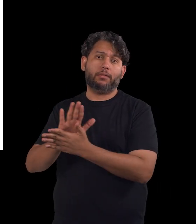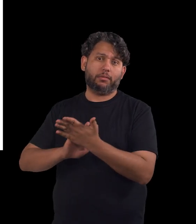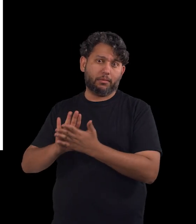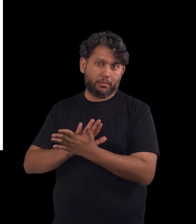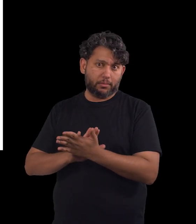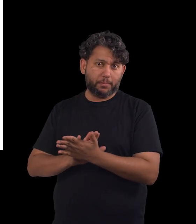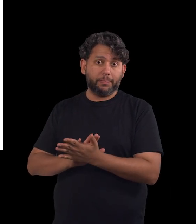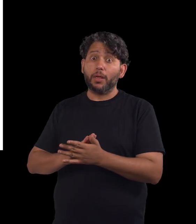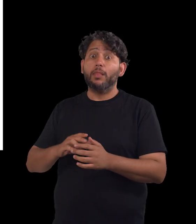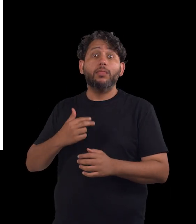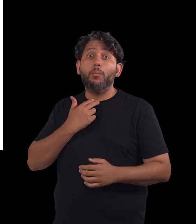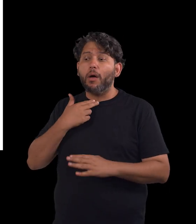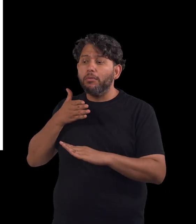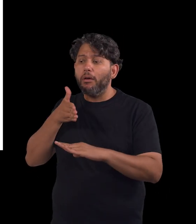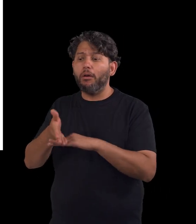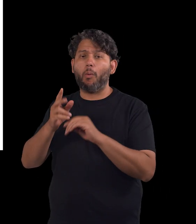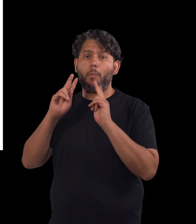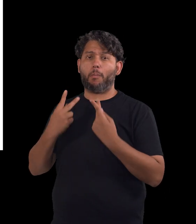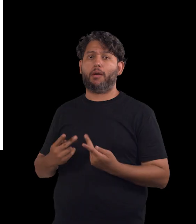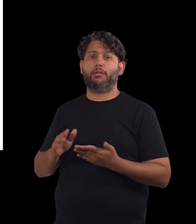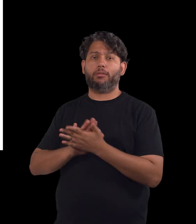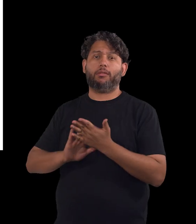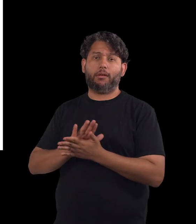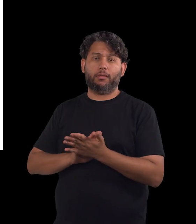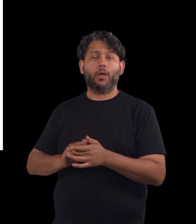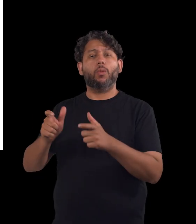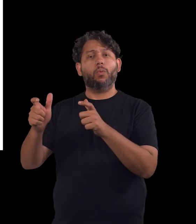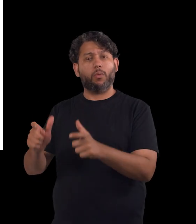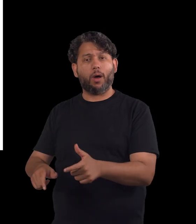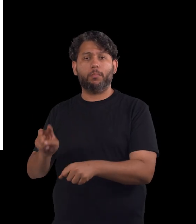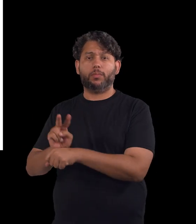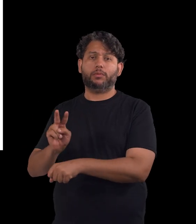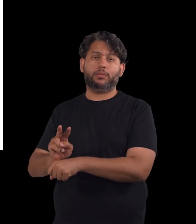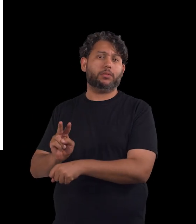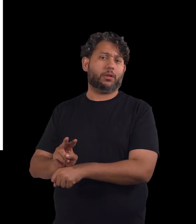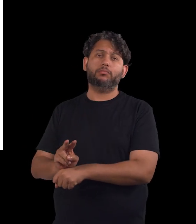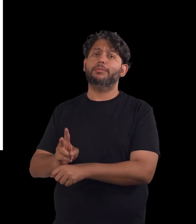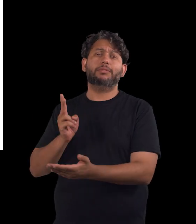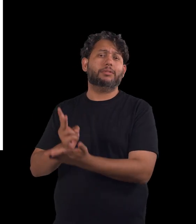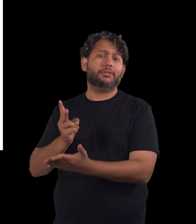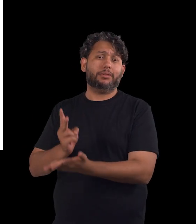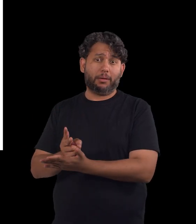possível, evitando qualquer tipo de intervenção humana, como em áreas de proteção integral,